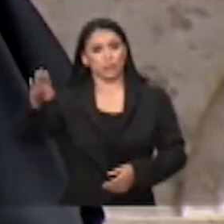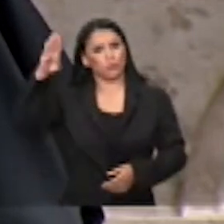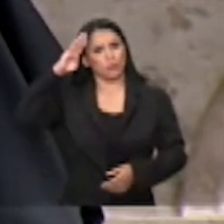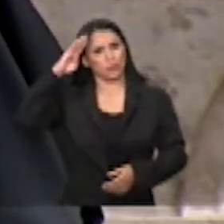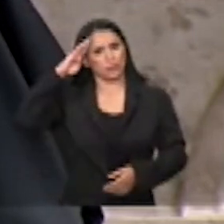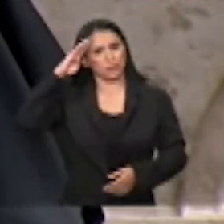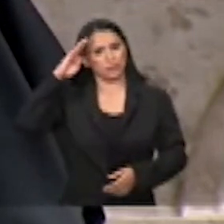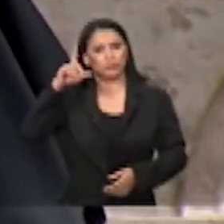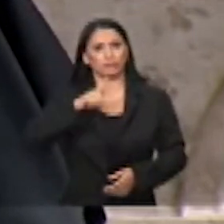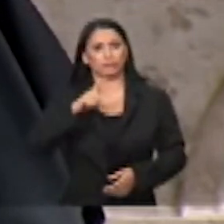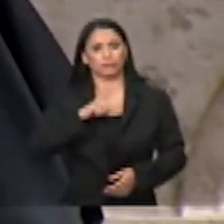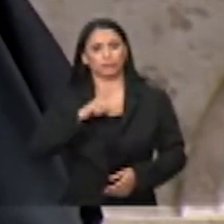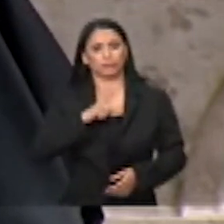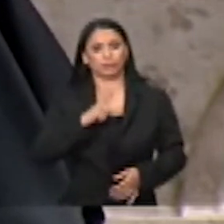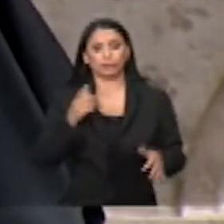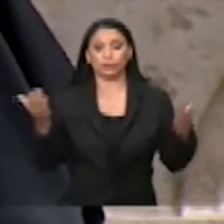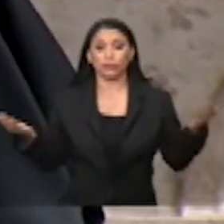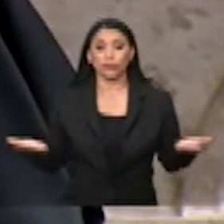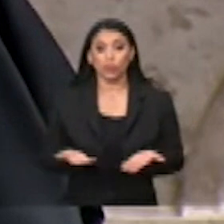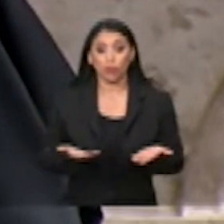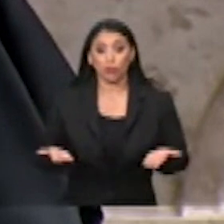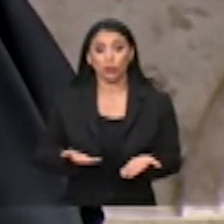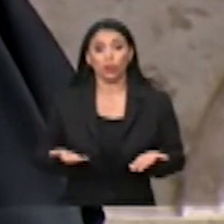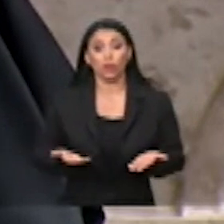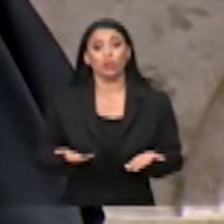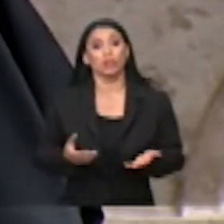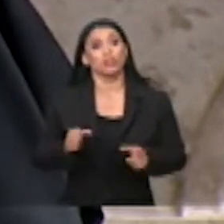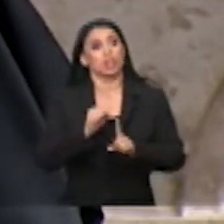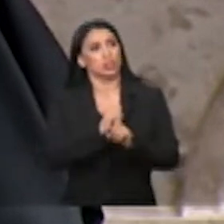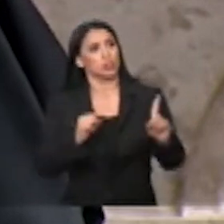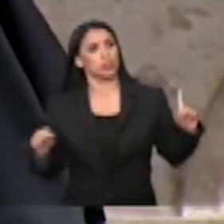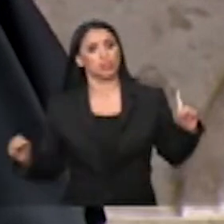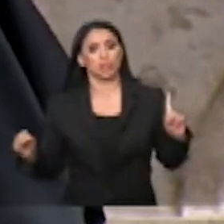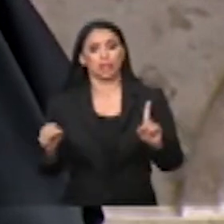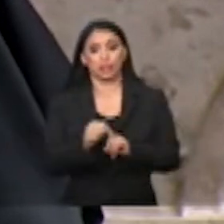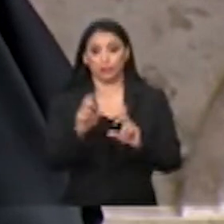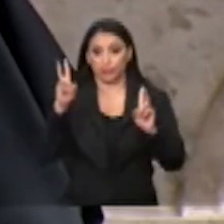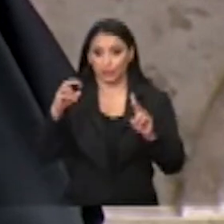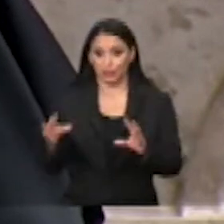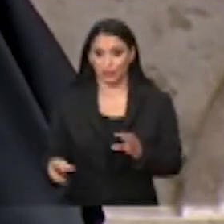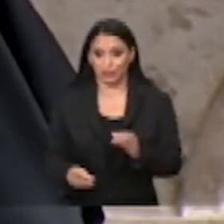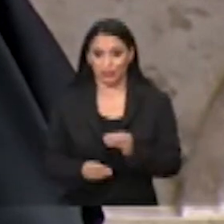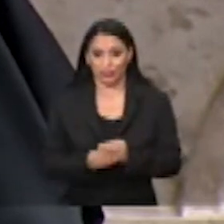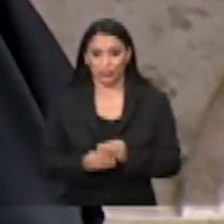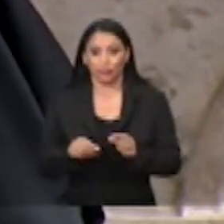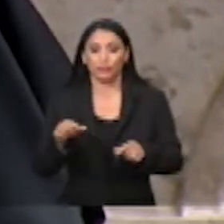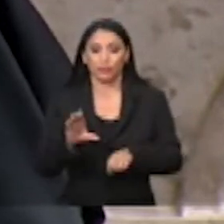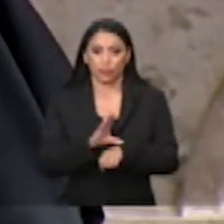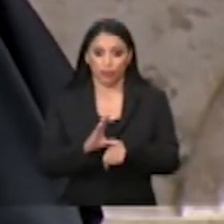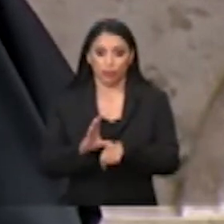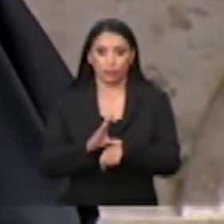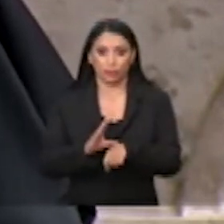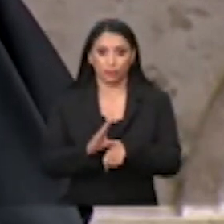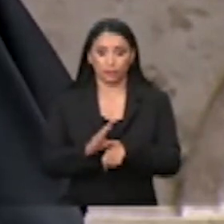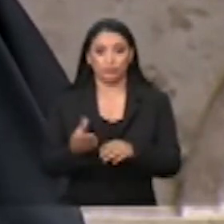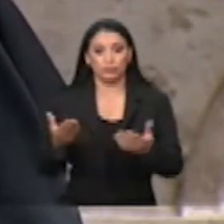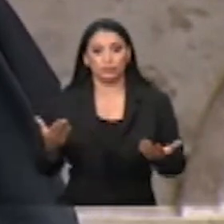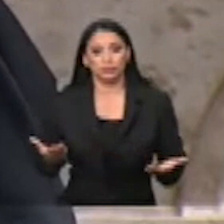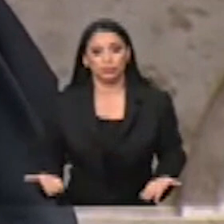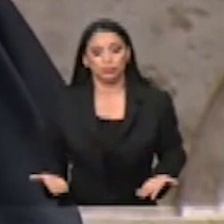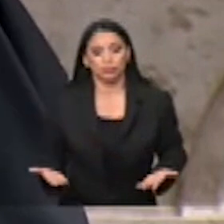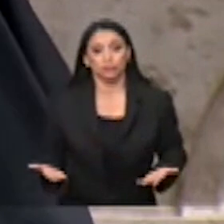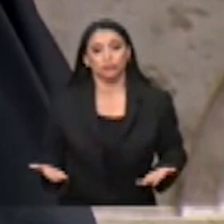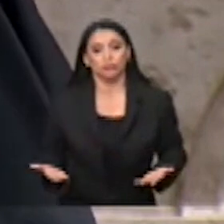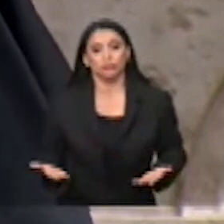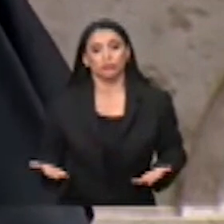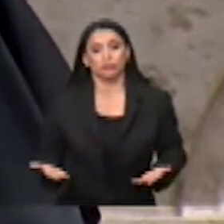atestando a contemporaneidade e autenticidade social, fecho aspas, da obra constituinte. Senhoras e